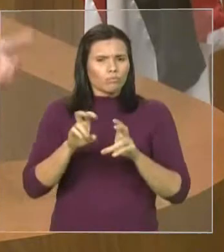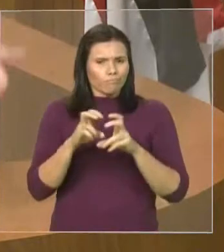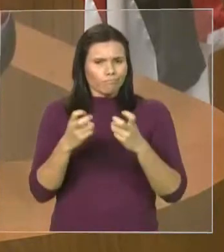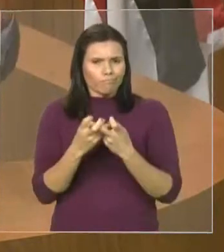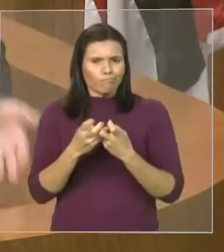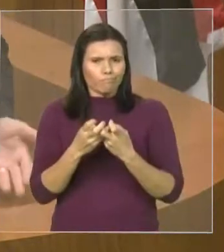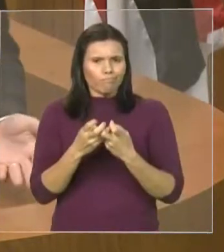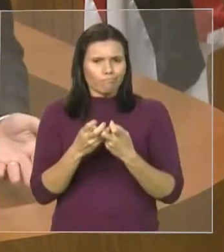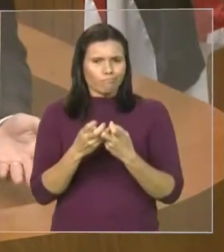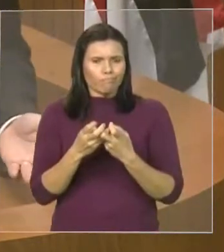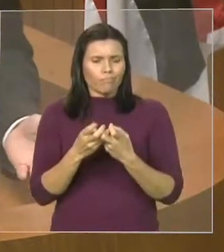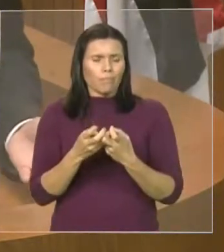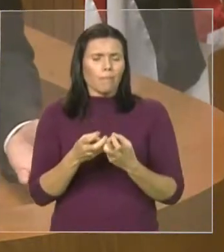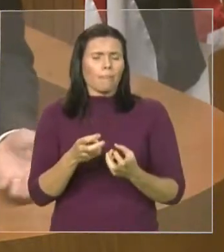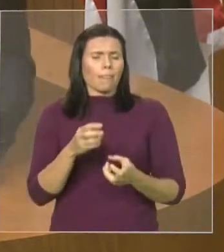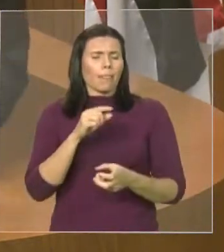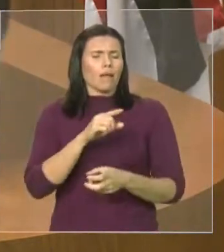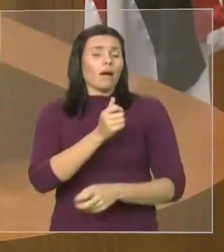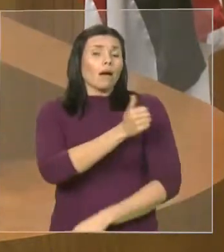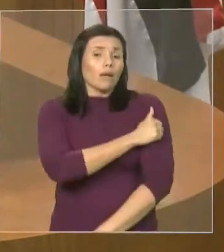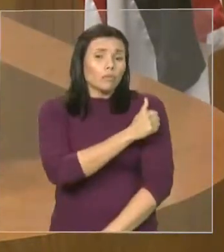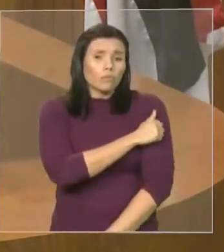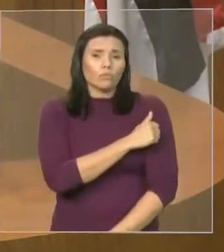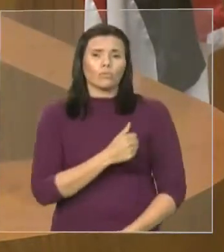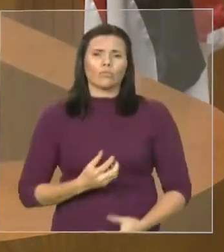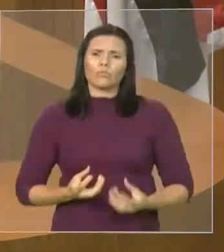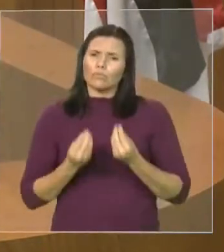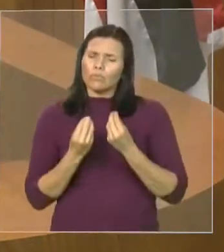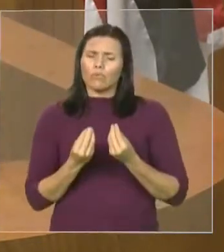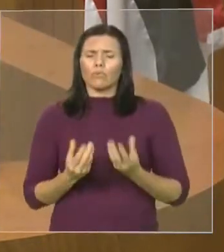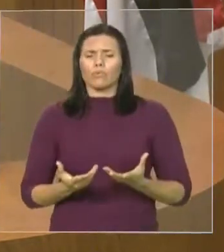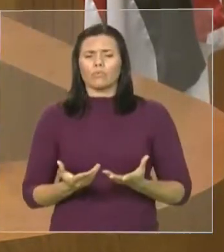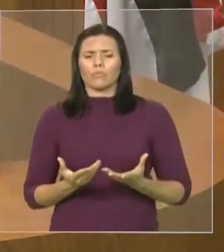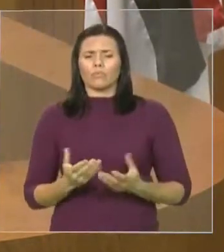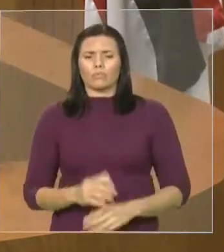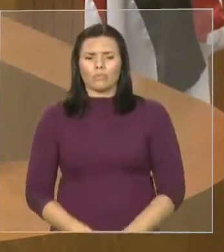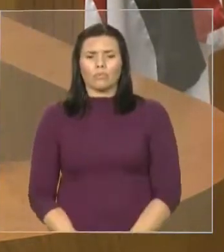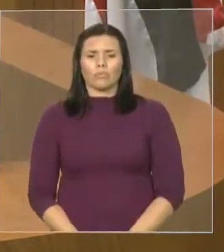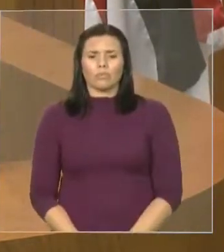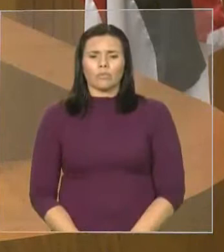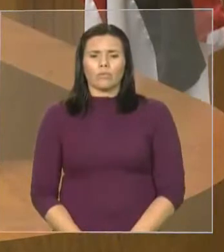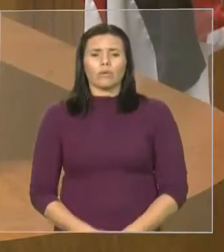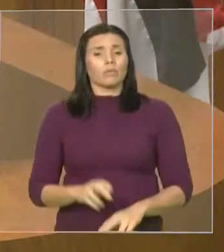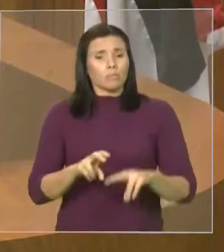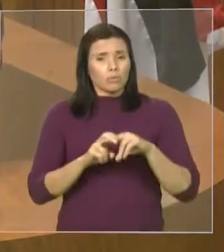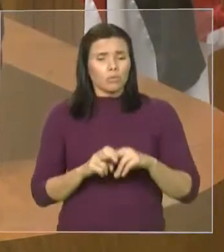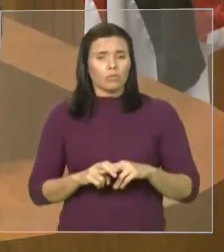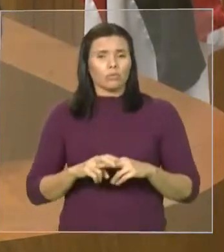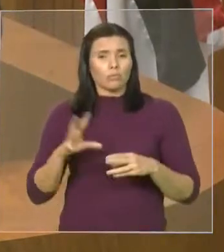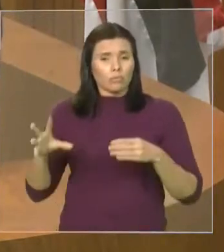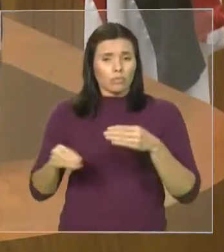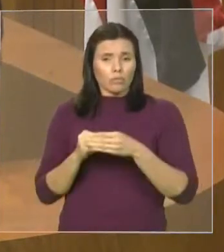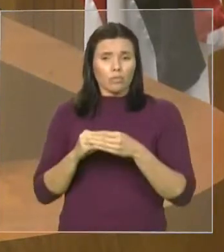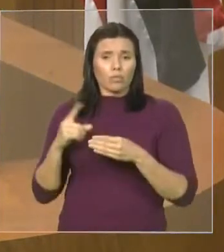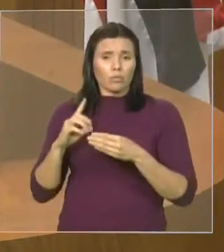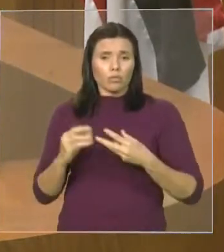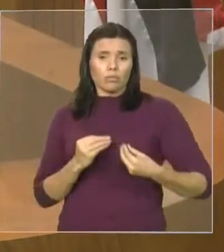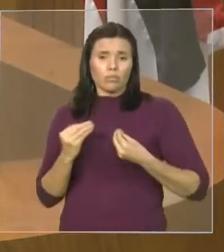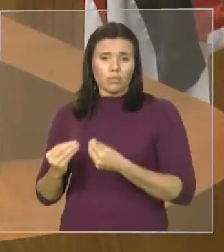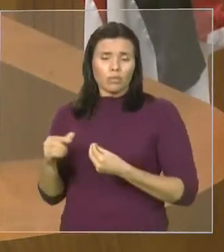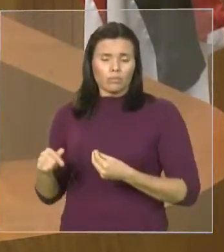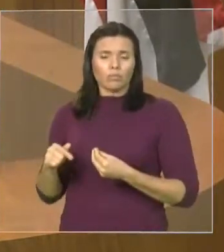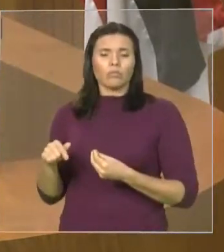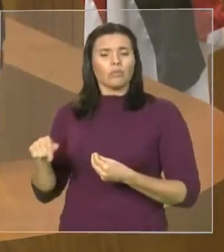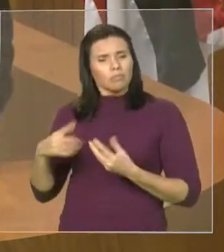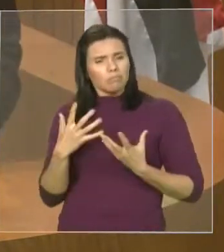que não tem estudante? E aí, através do trabalho da oposição, da emenda que nós apresentamos, foi acolhido